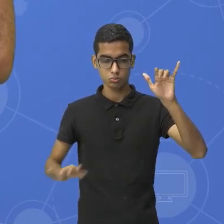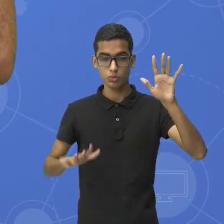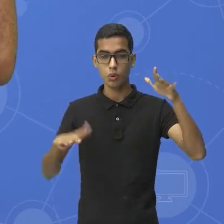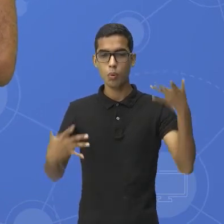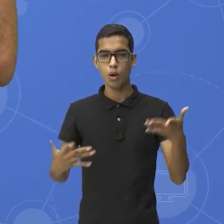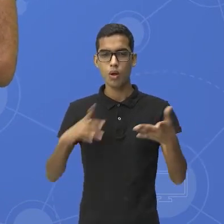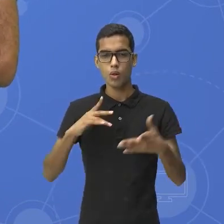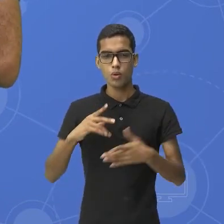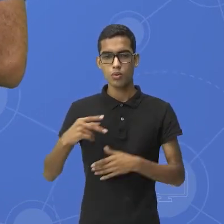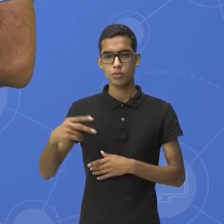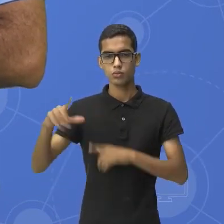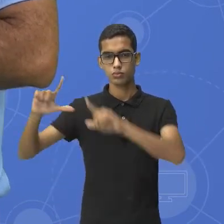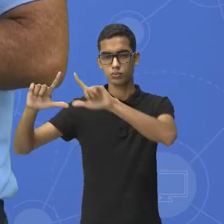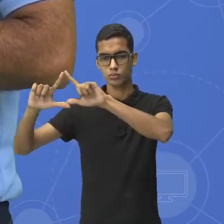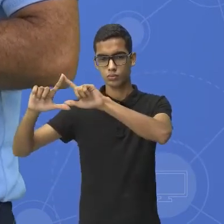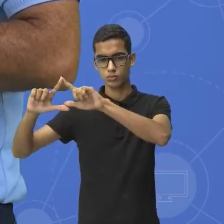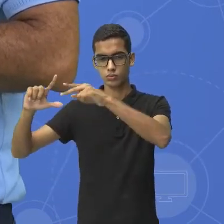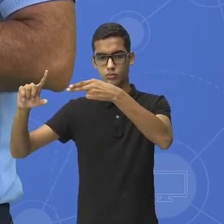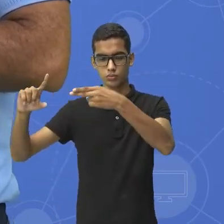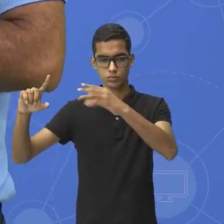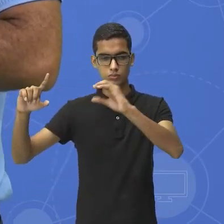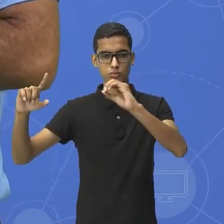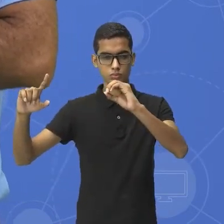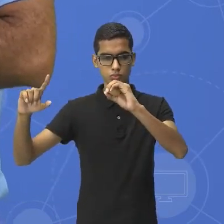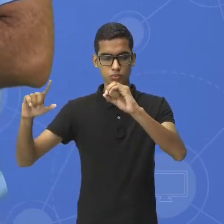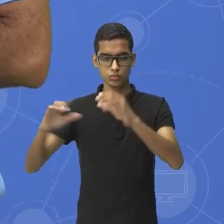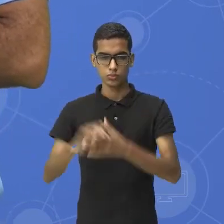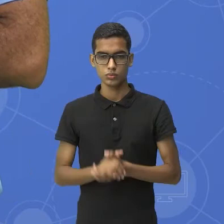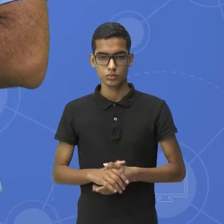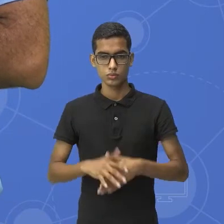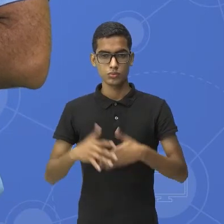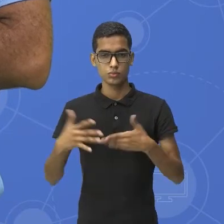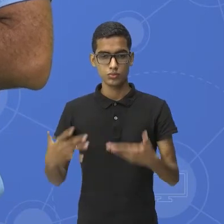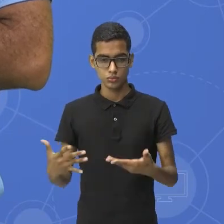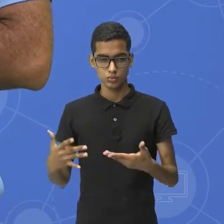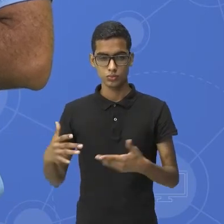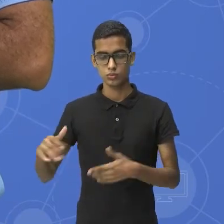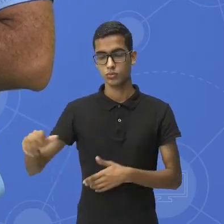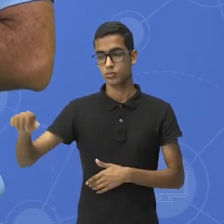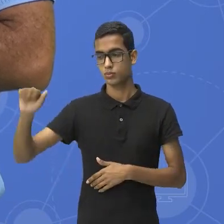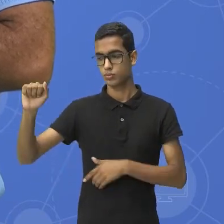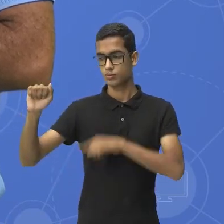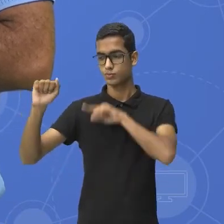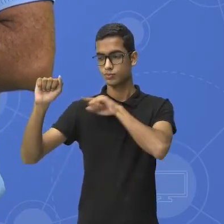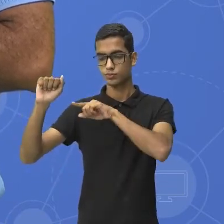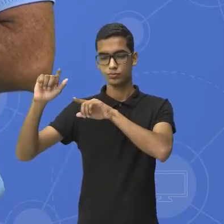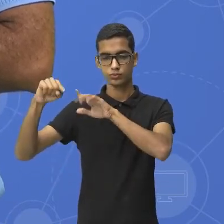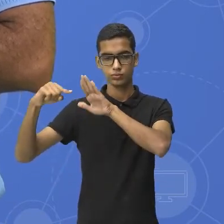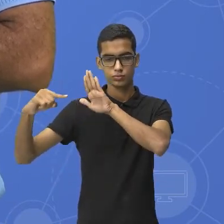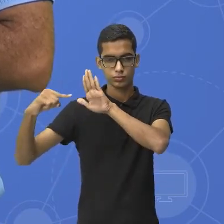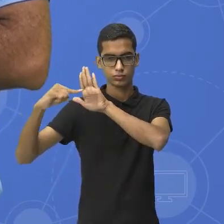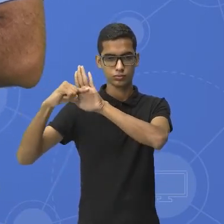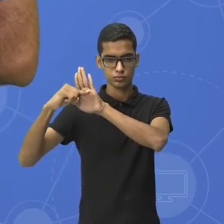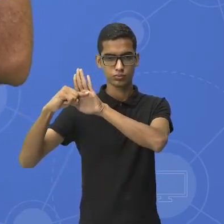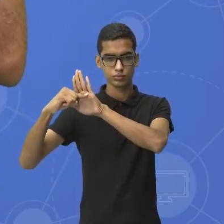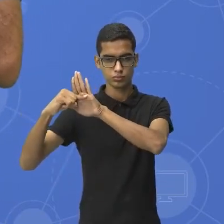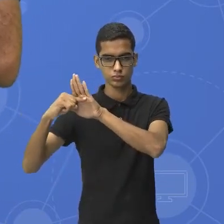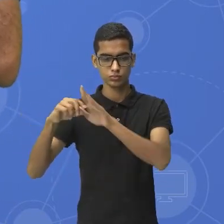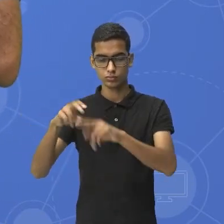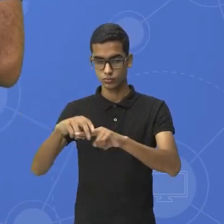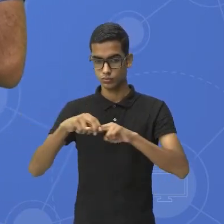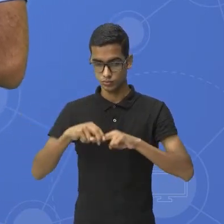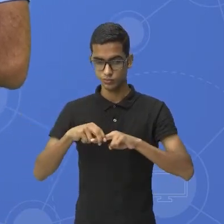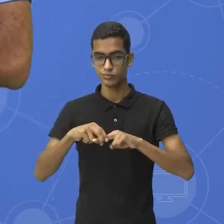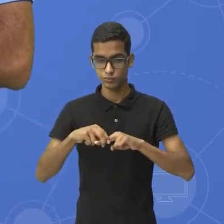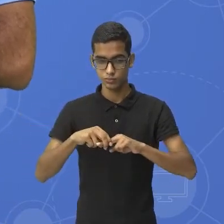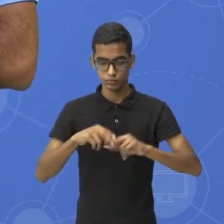zero, é igual a zero, né? No entanto, o coeficiente A é negativo nesse segundo gráfico aqui. Por isso que a parábola ficou